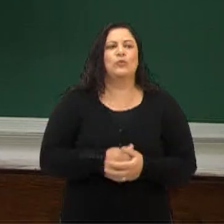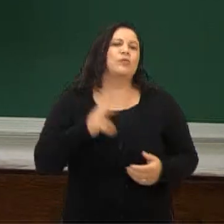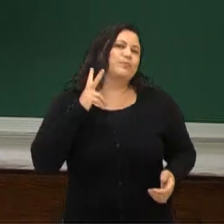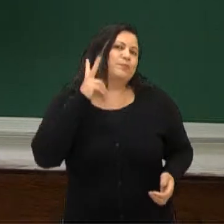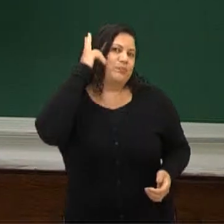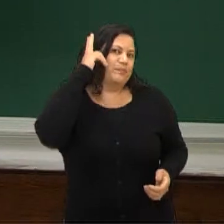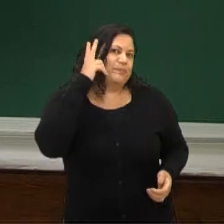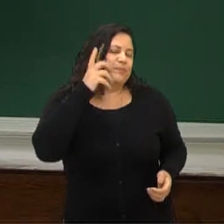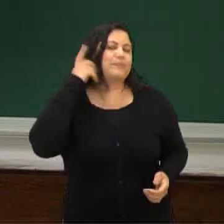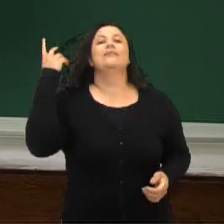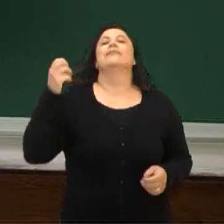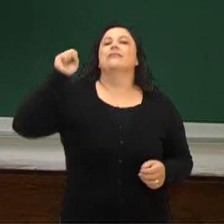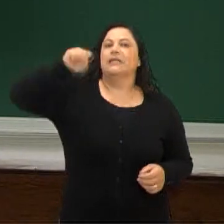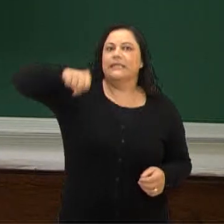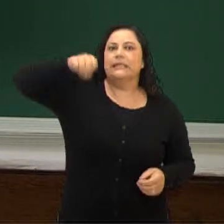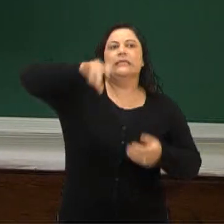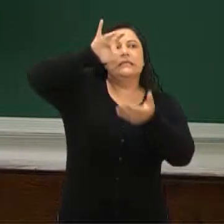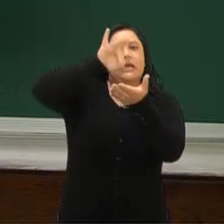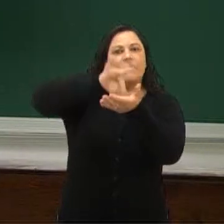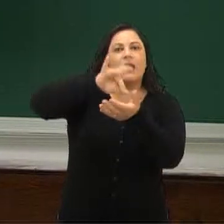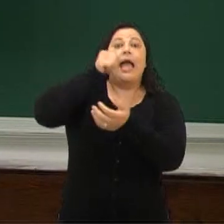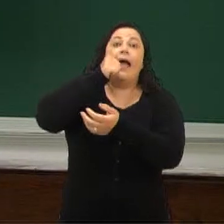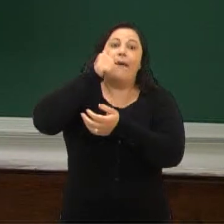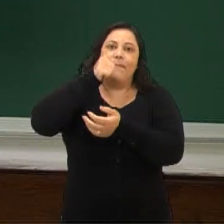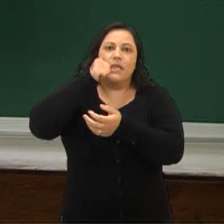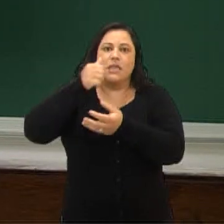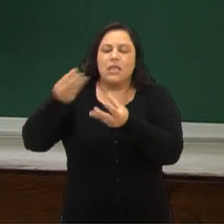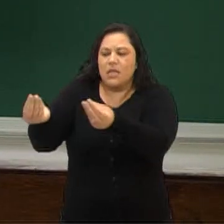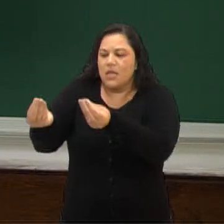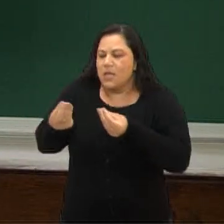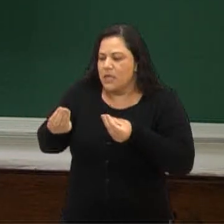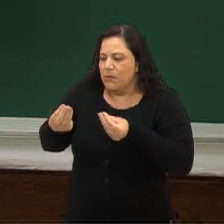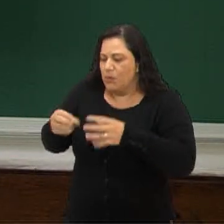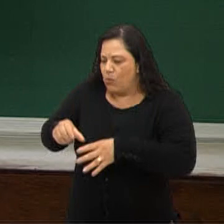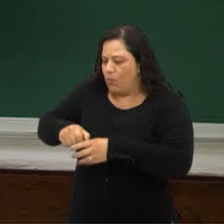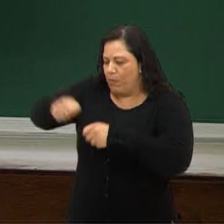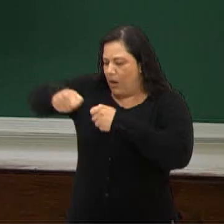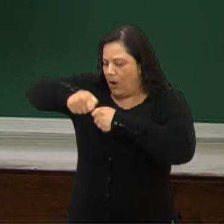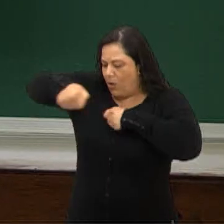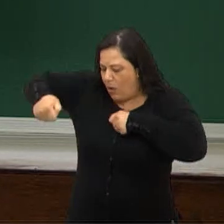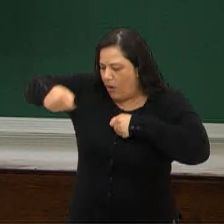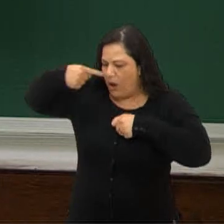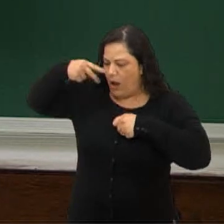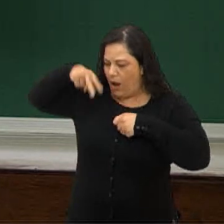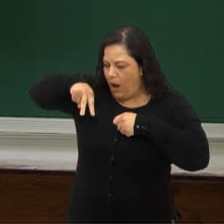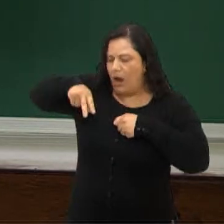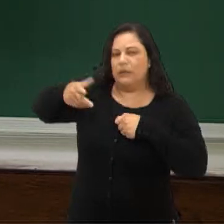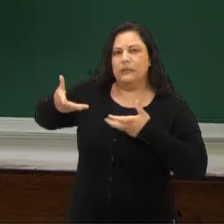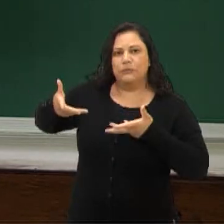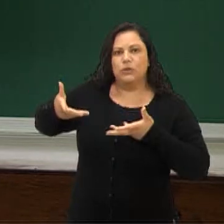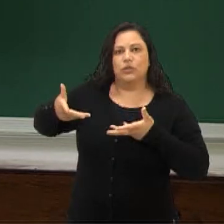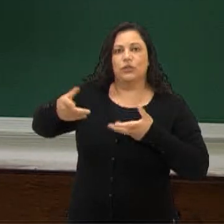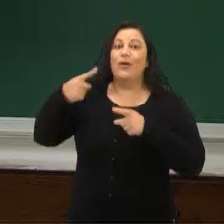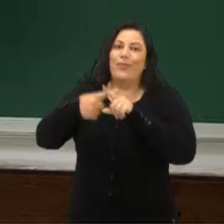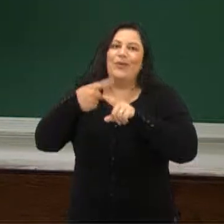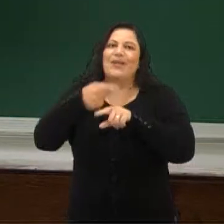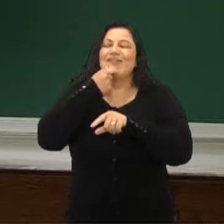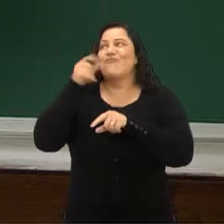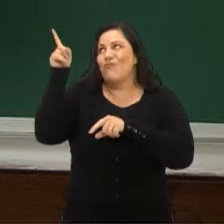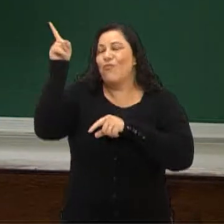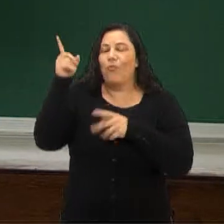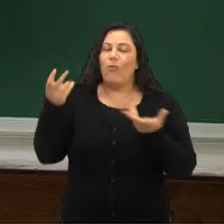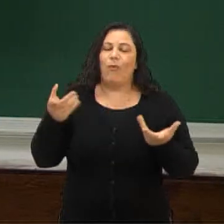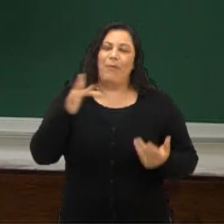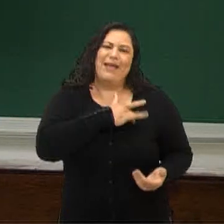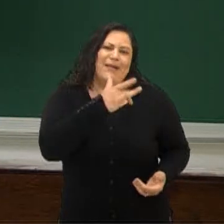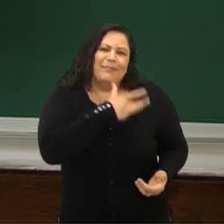É real, tá? Essa menina que recebeu, ela foi bem esquisito, porque ele era apaixonado por ela,